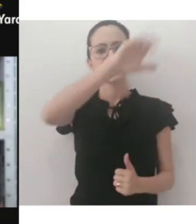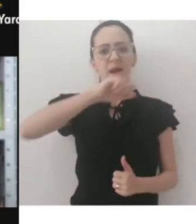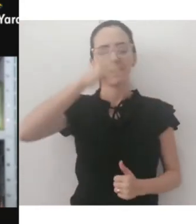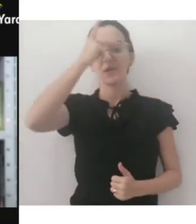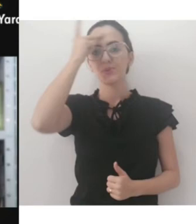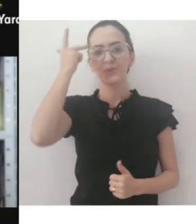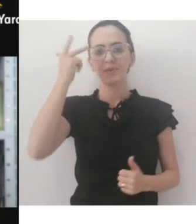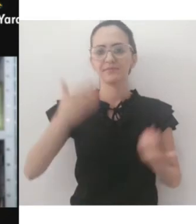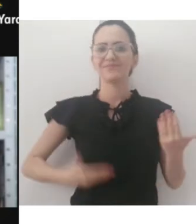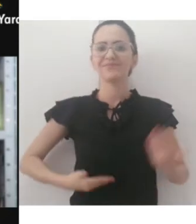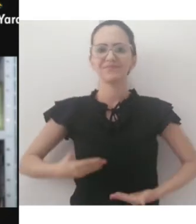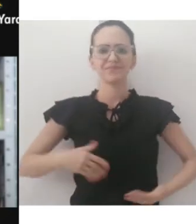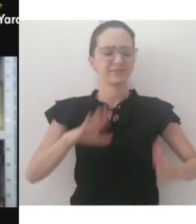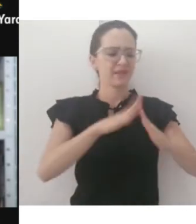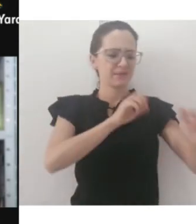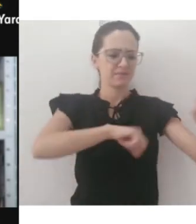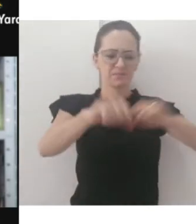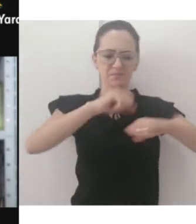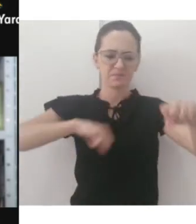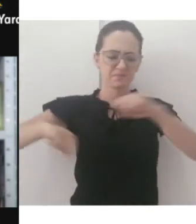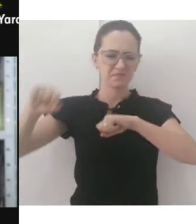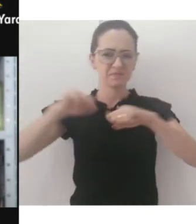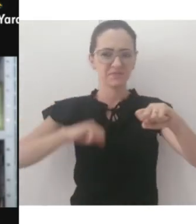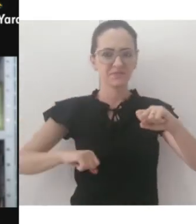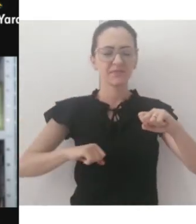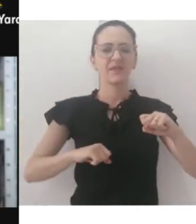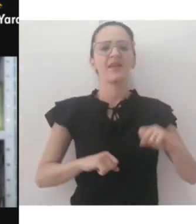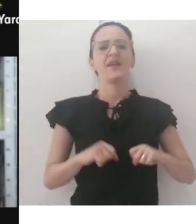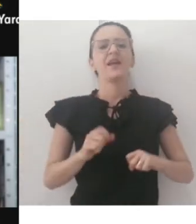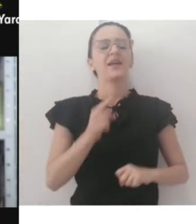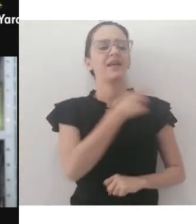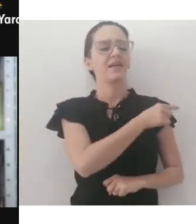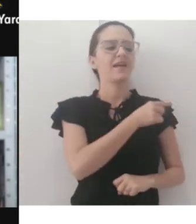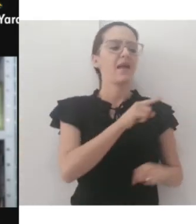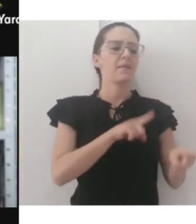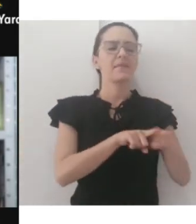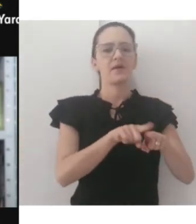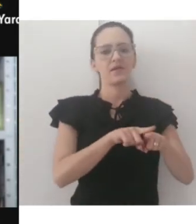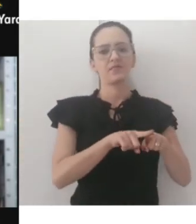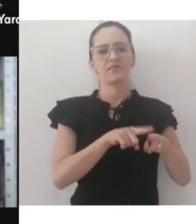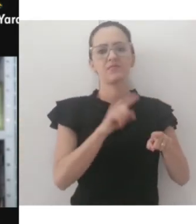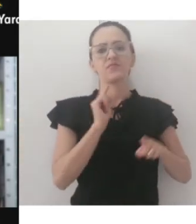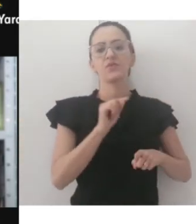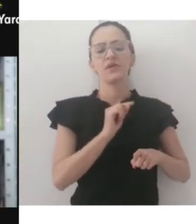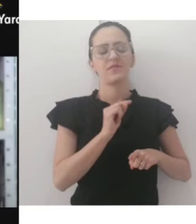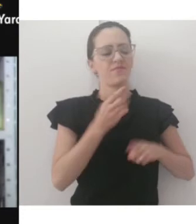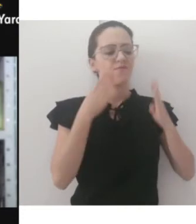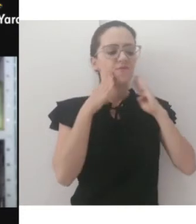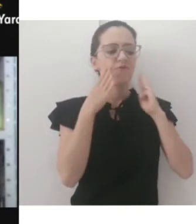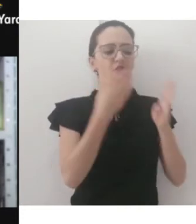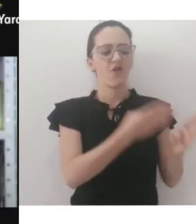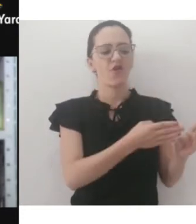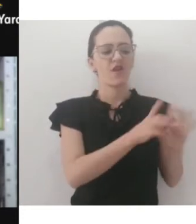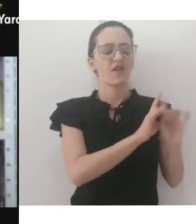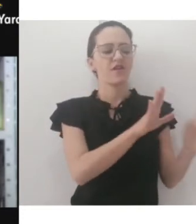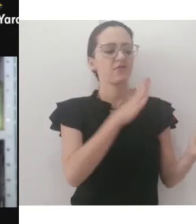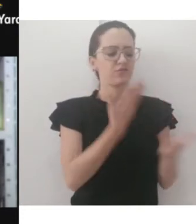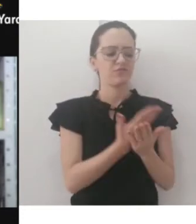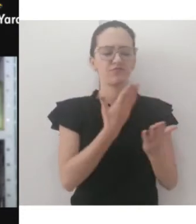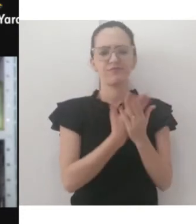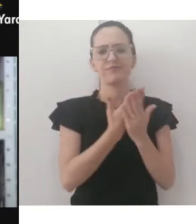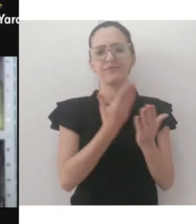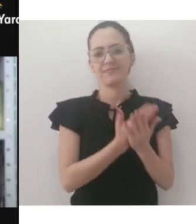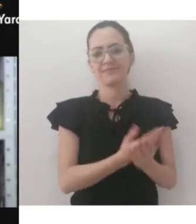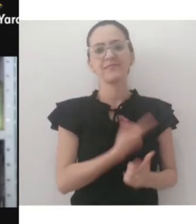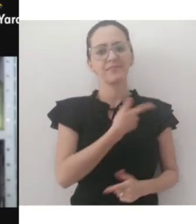fez o contrário. Ela pagou toda uma pessoa para tomar conta de tudo em casa, enquanto a irmã dela estava estudando exclusivamente,